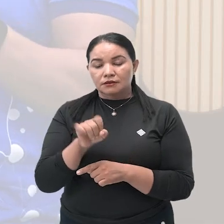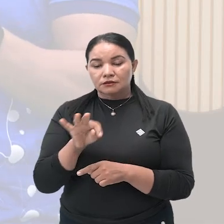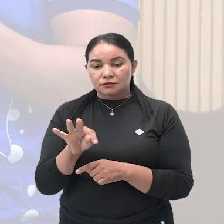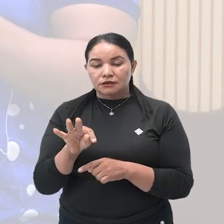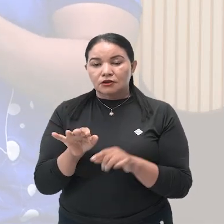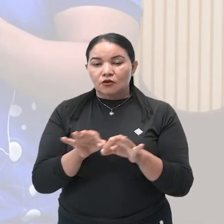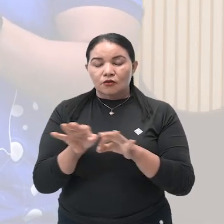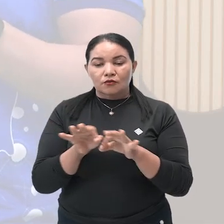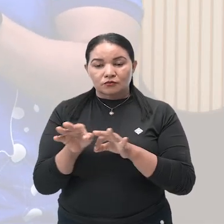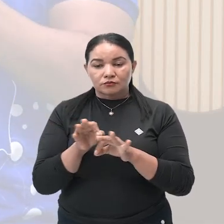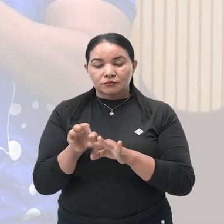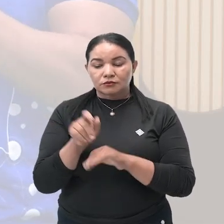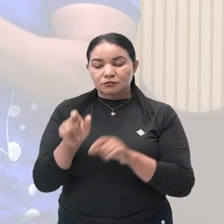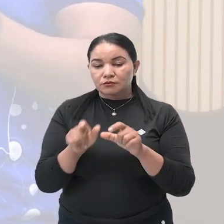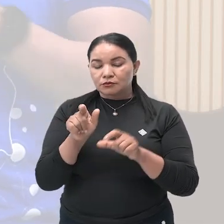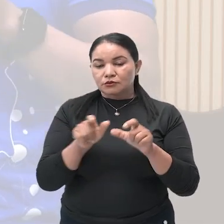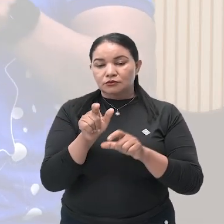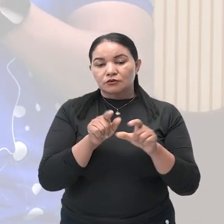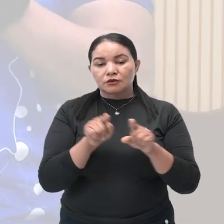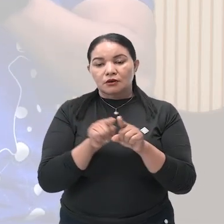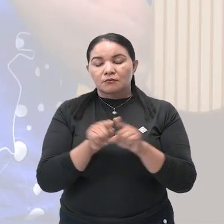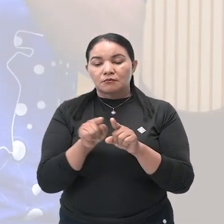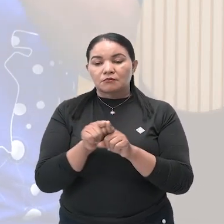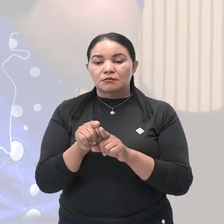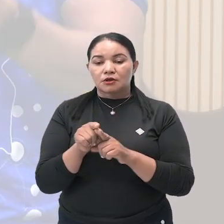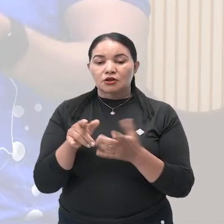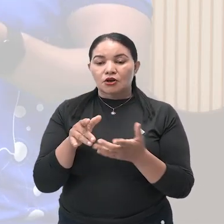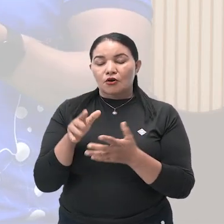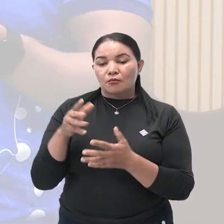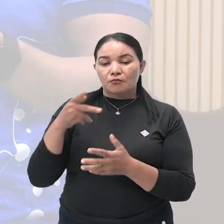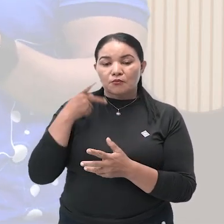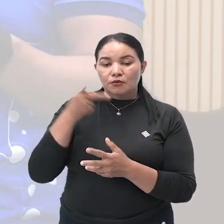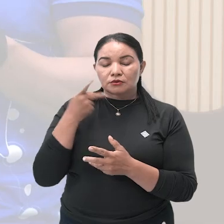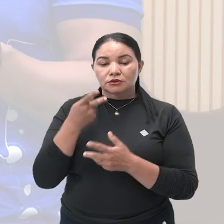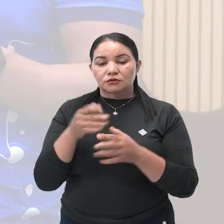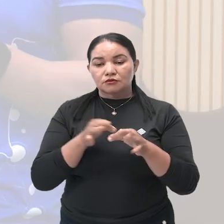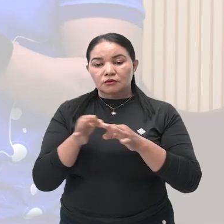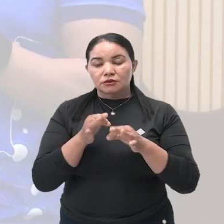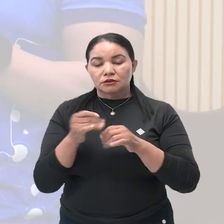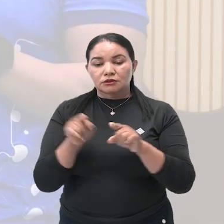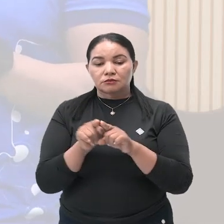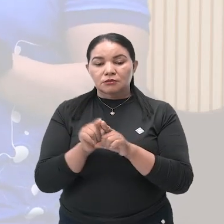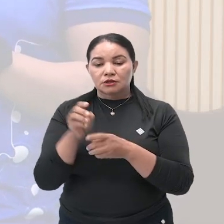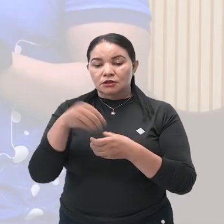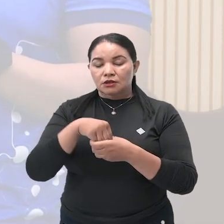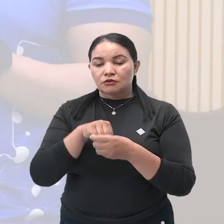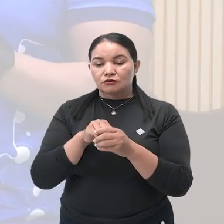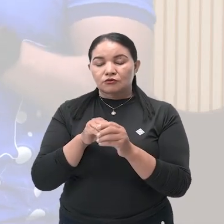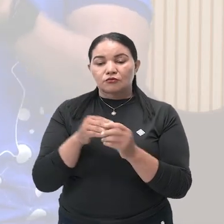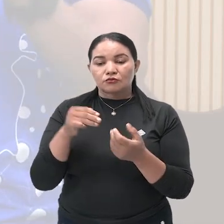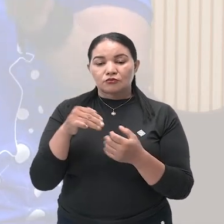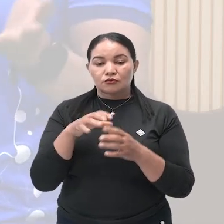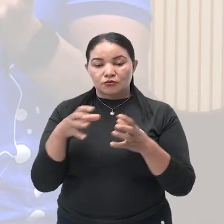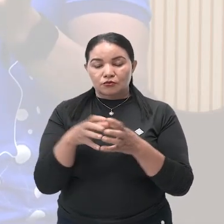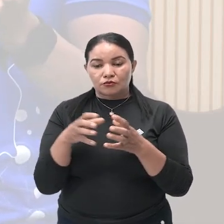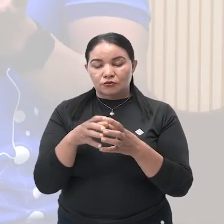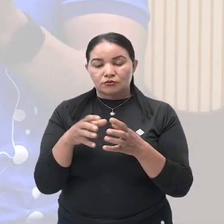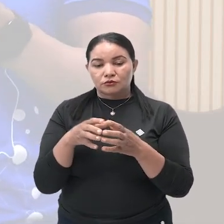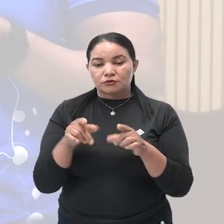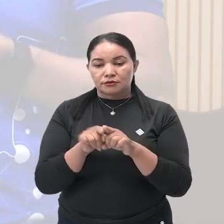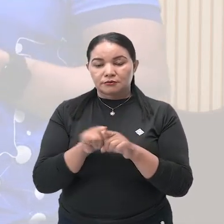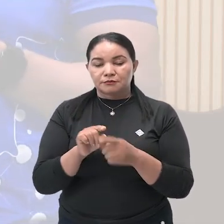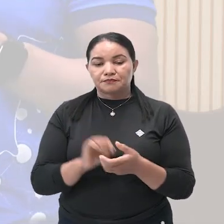sua formação política, e isso é um elemento importante, um ponto positivo dentro desse movimento, tá bom?